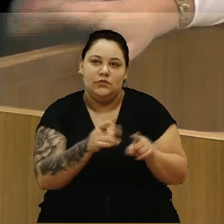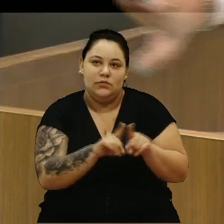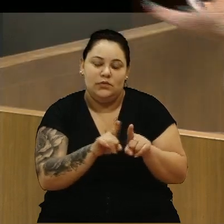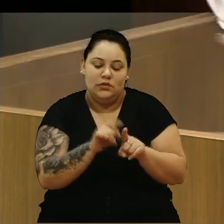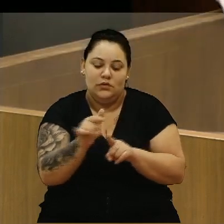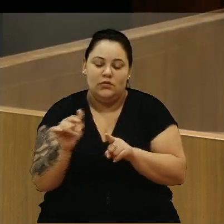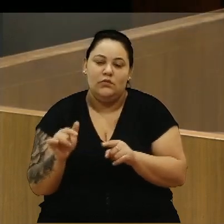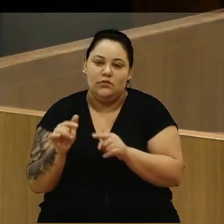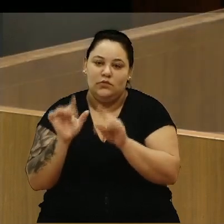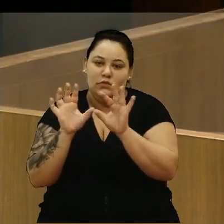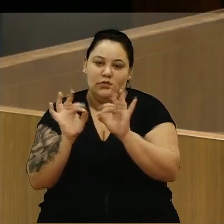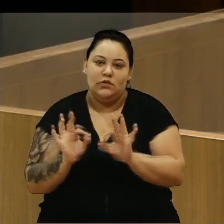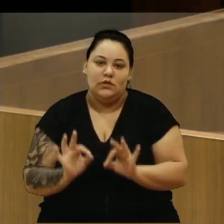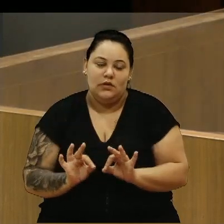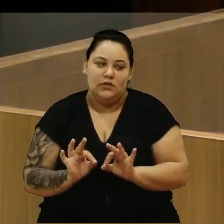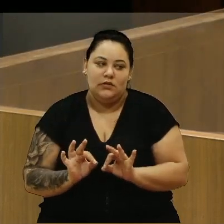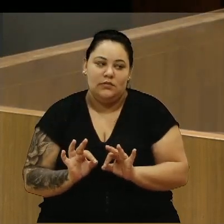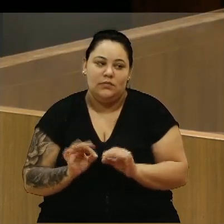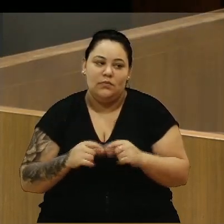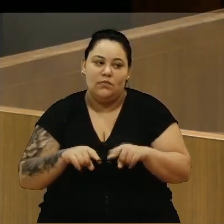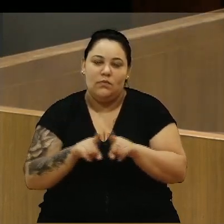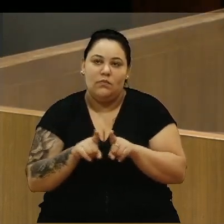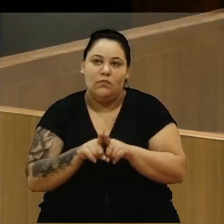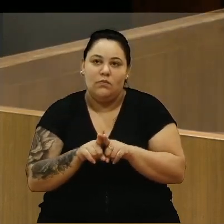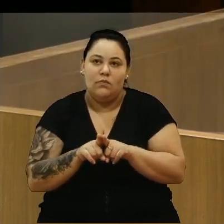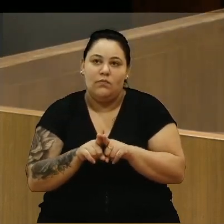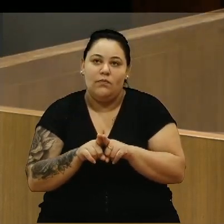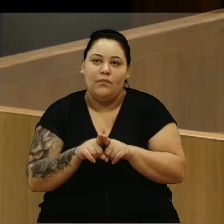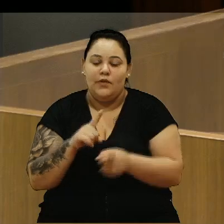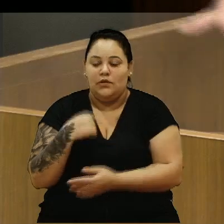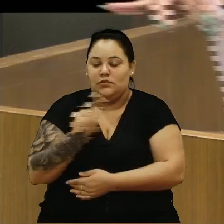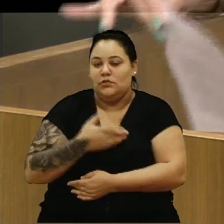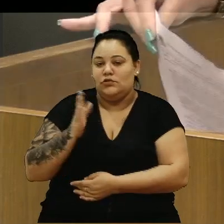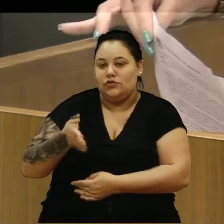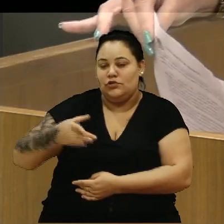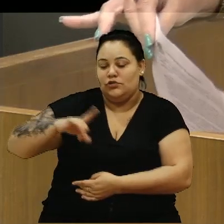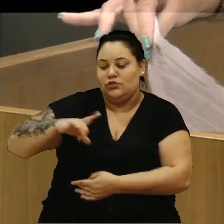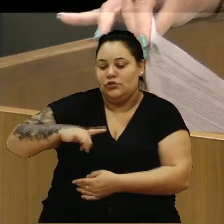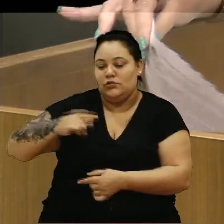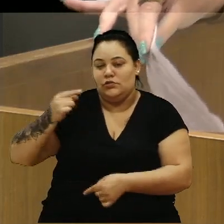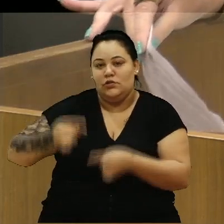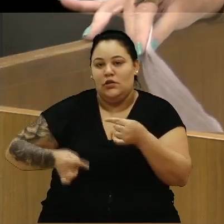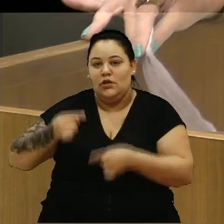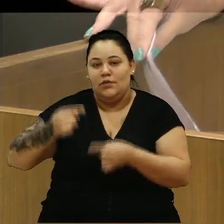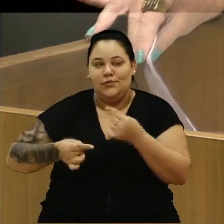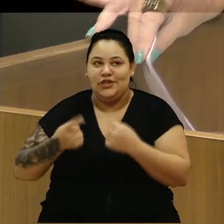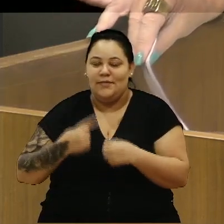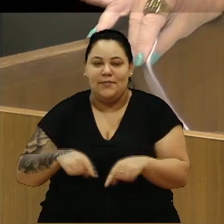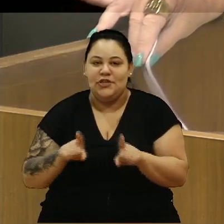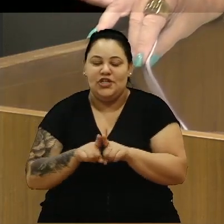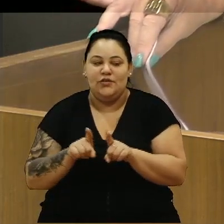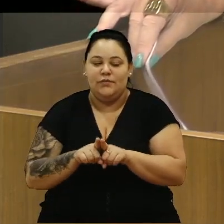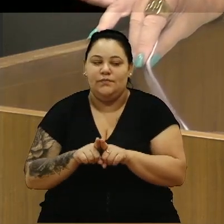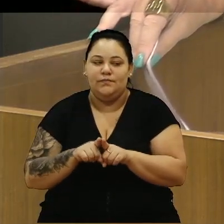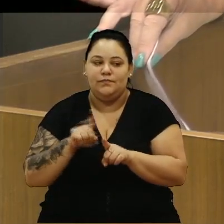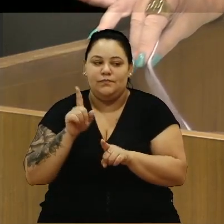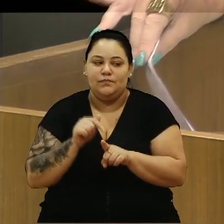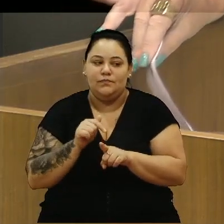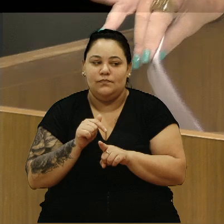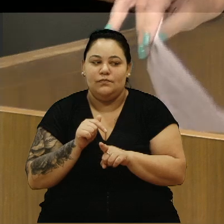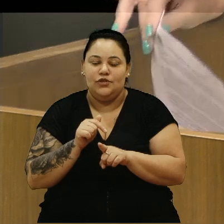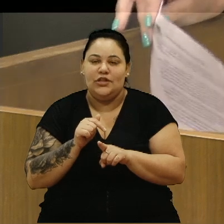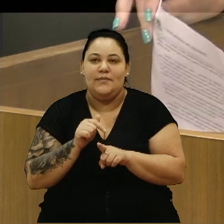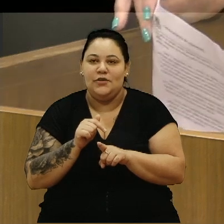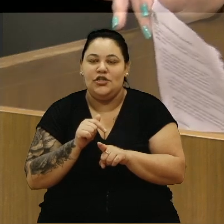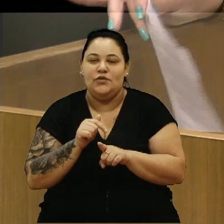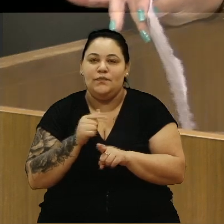questão, rapidamente, que eu queria colocar, é que nós já vínhamos discutindo isso, acho que a partir da primeira reunião desse ano, que